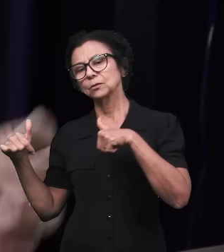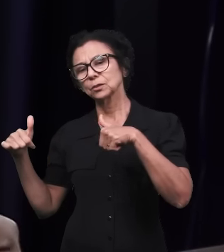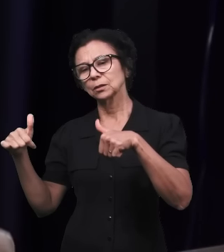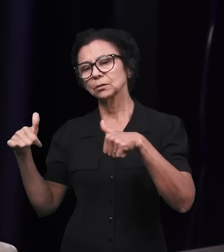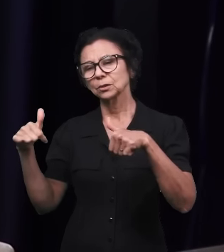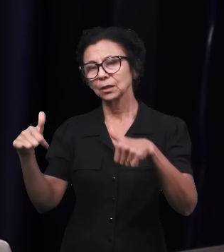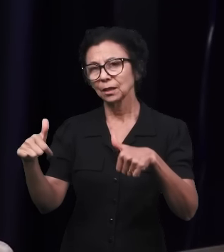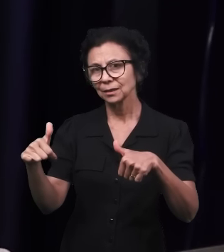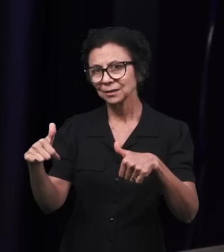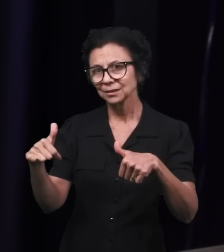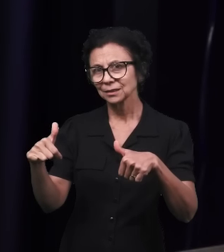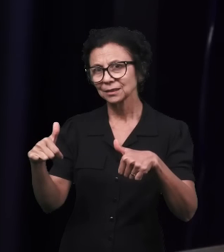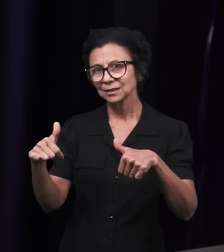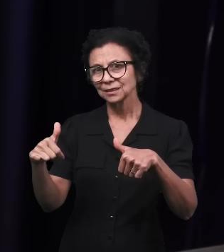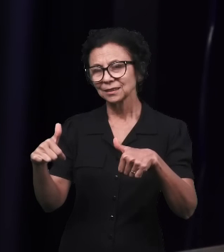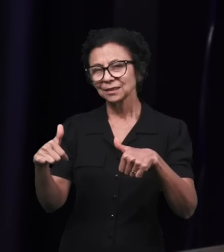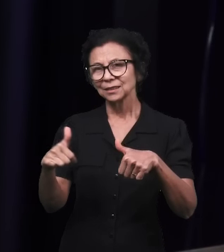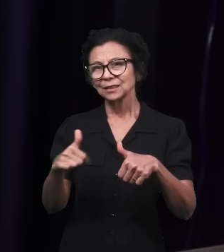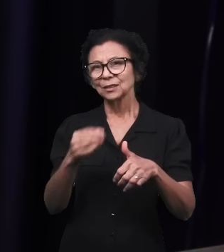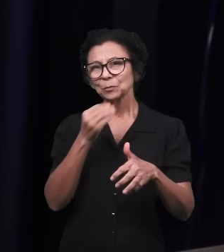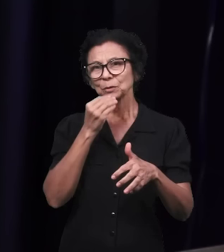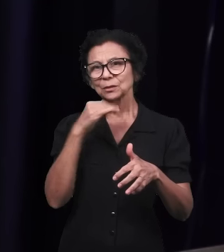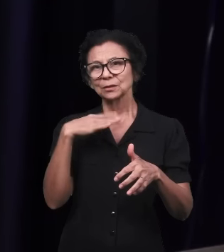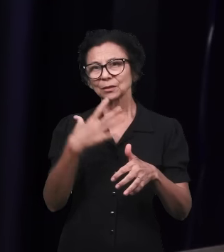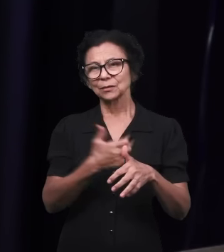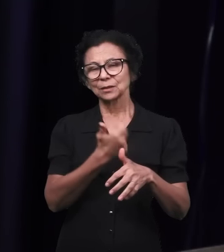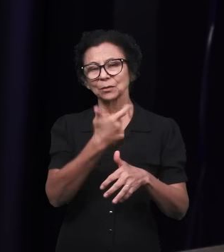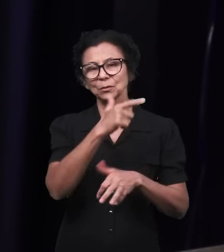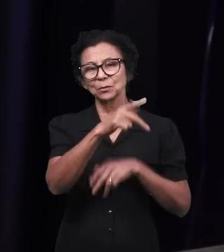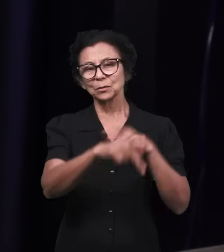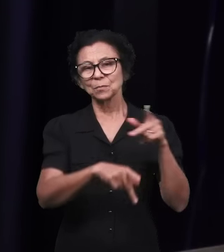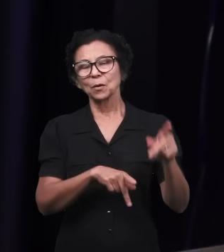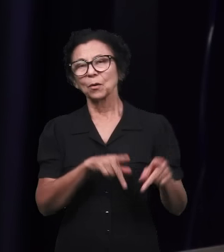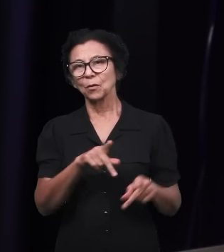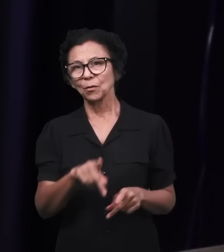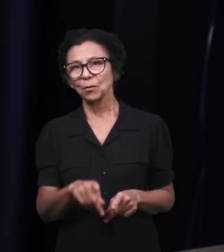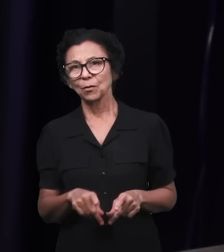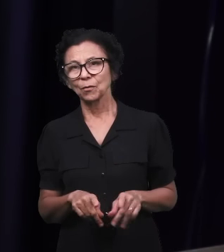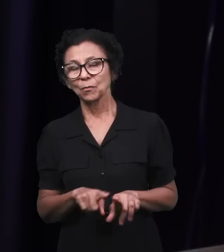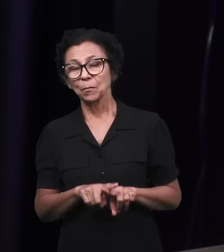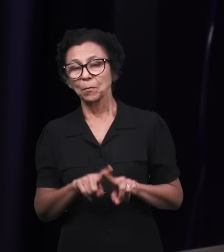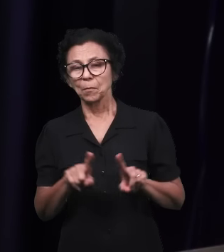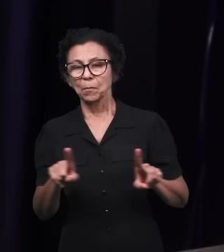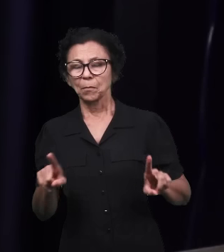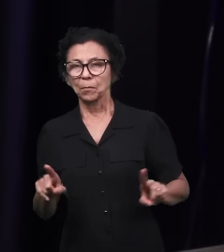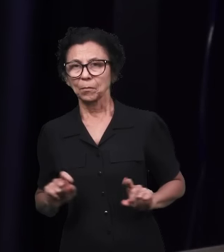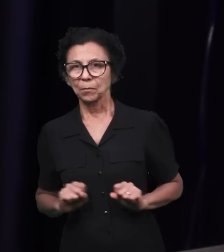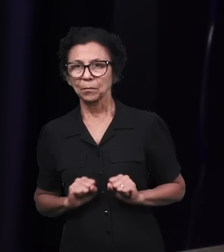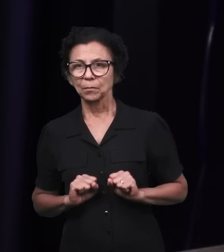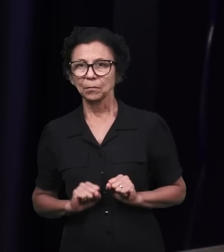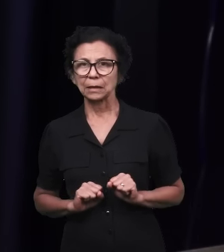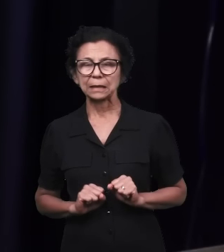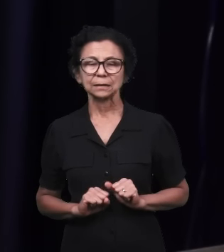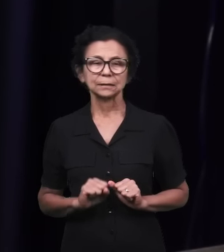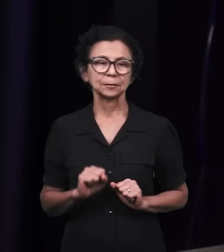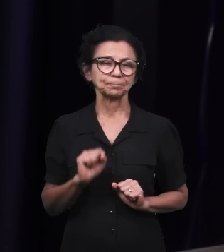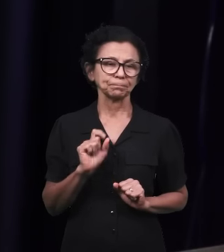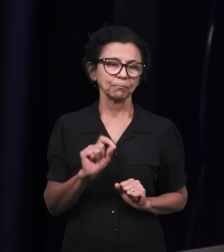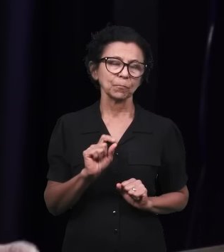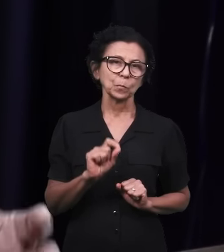Mas é interessante, porque assim, houve uma resistência, havia uma resistência